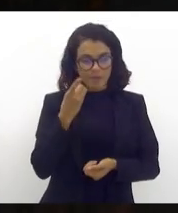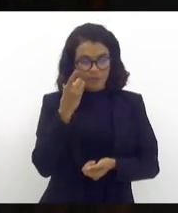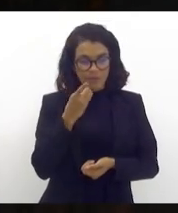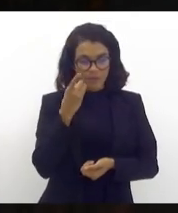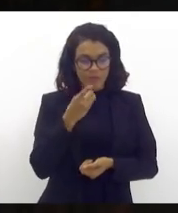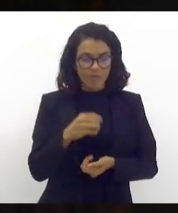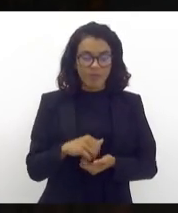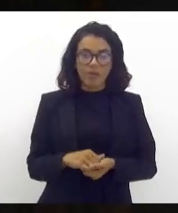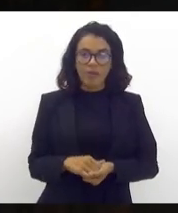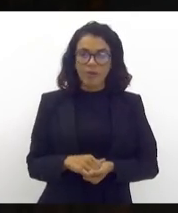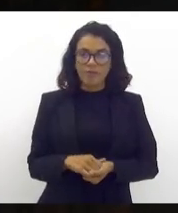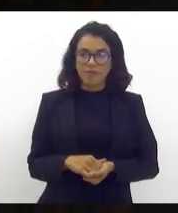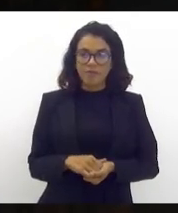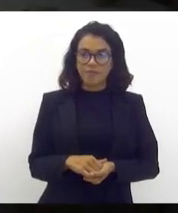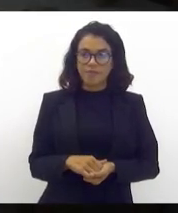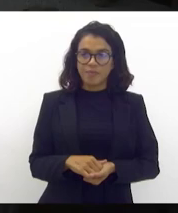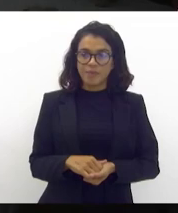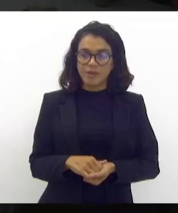deputado